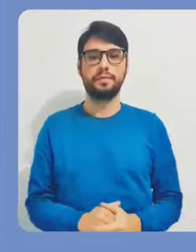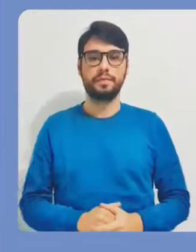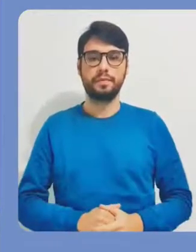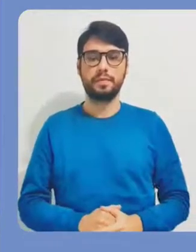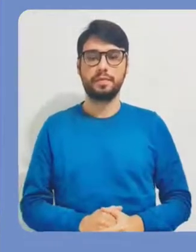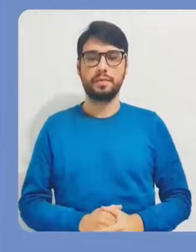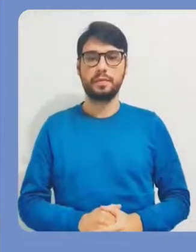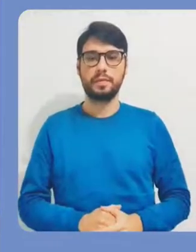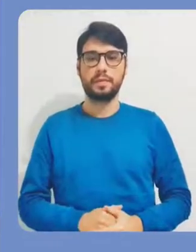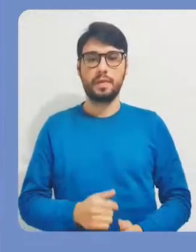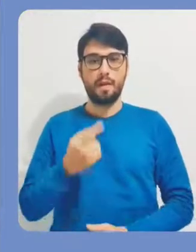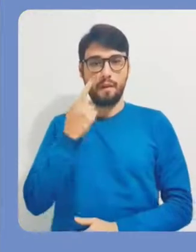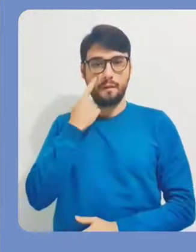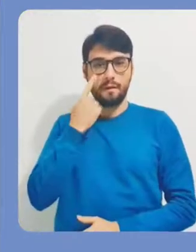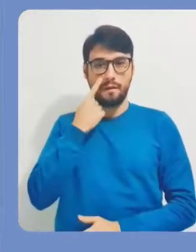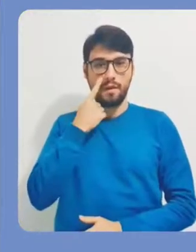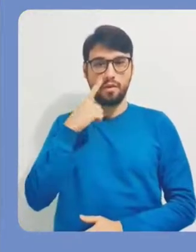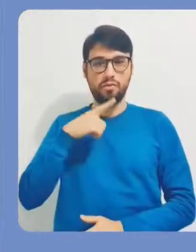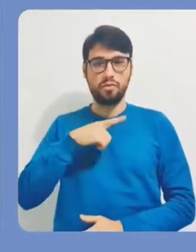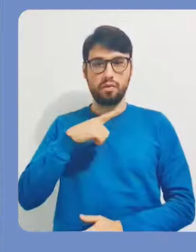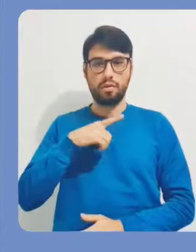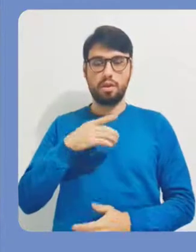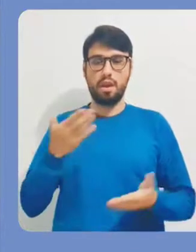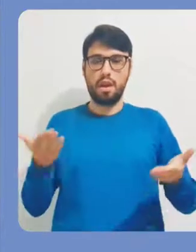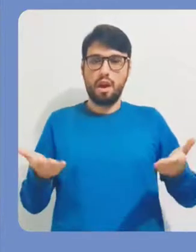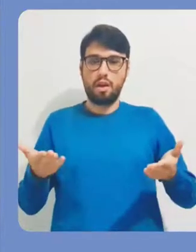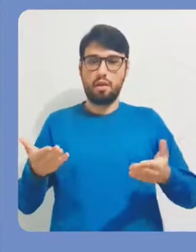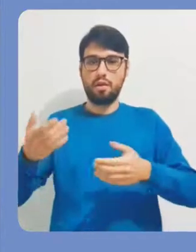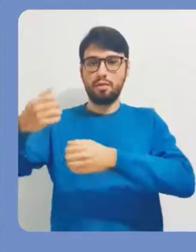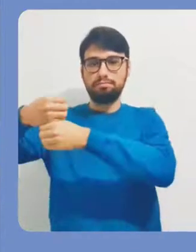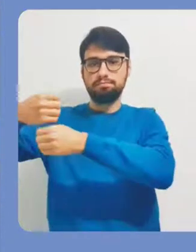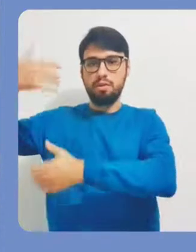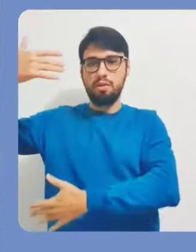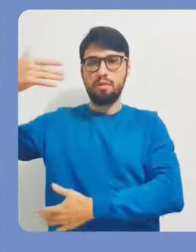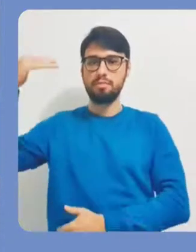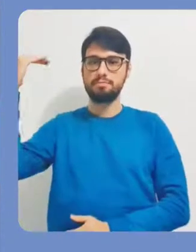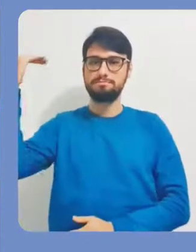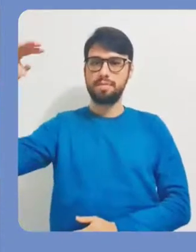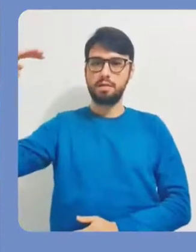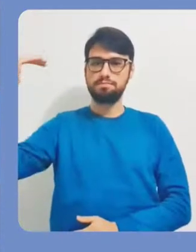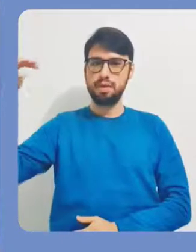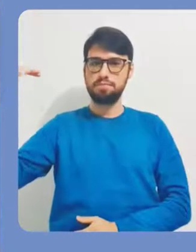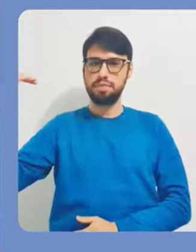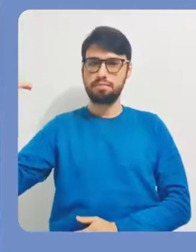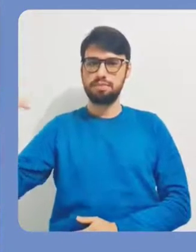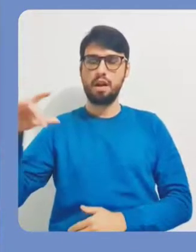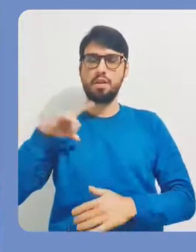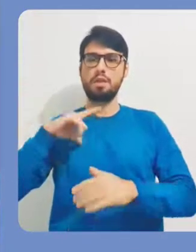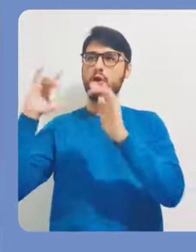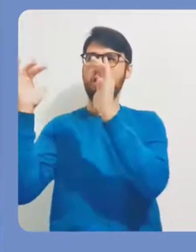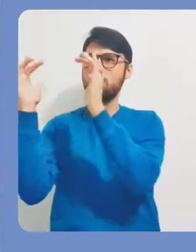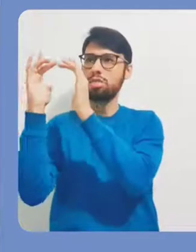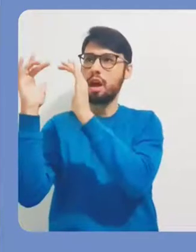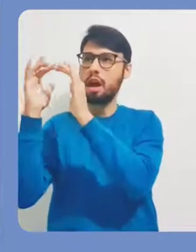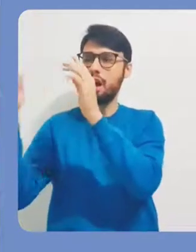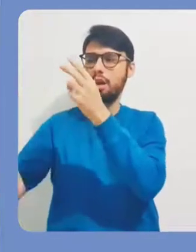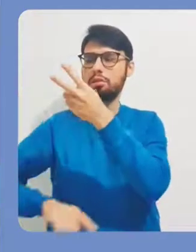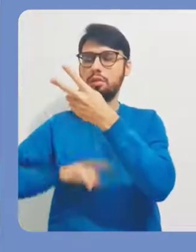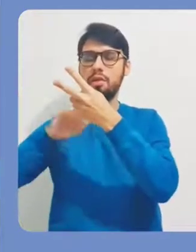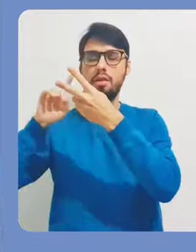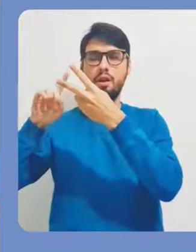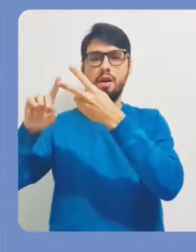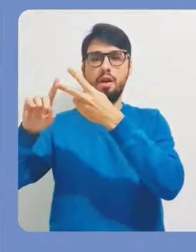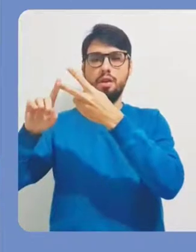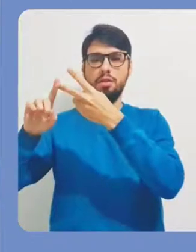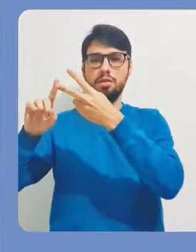Vejam que agora aqui nessa lateral aparece todas as páginas que a gente criou, né? Páginas de contato, as páginas